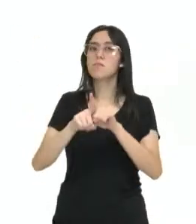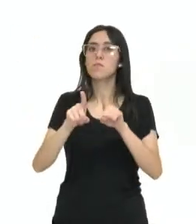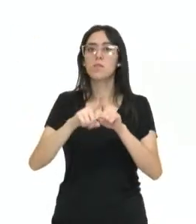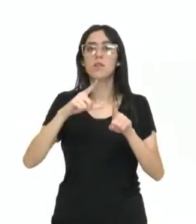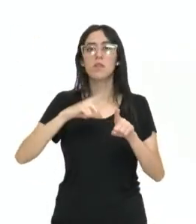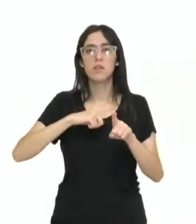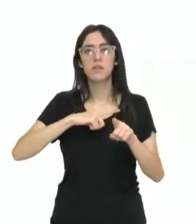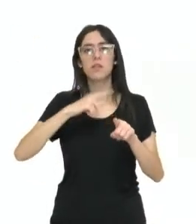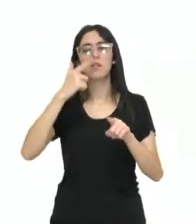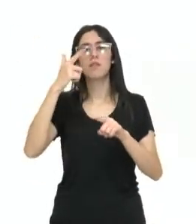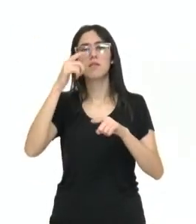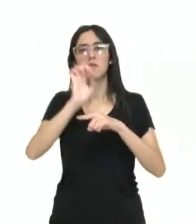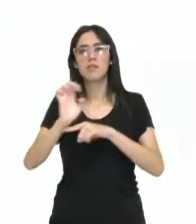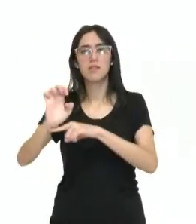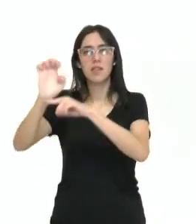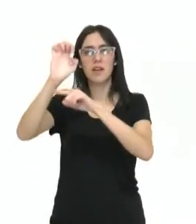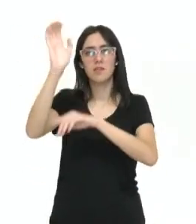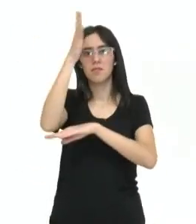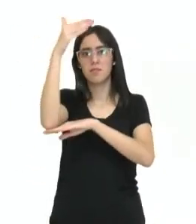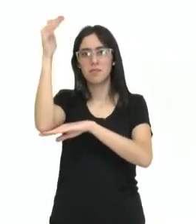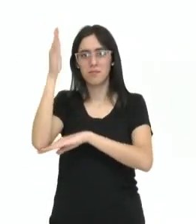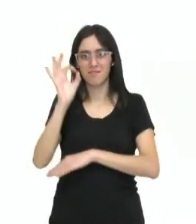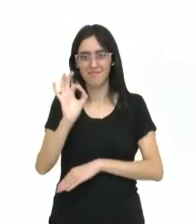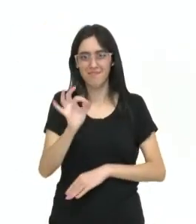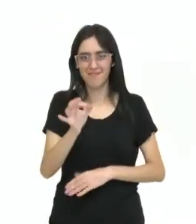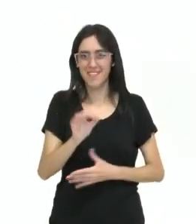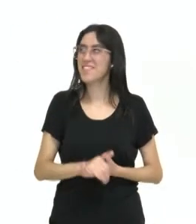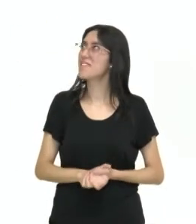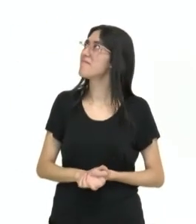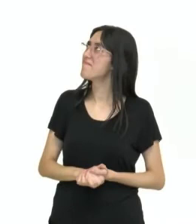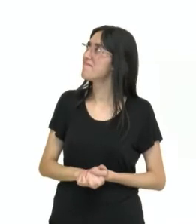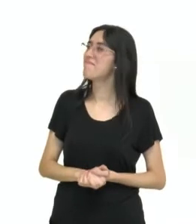seguintes províncias. De acordo?